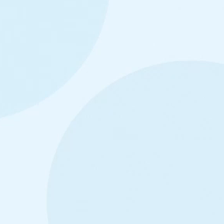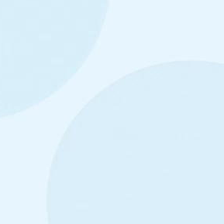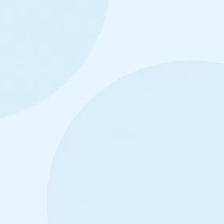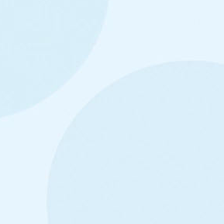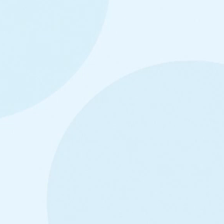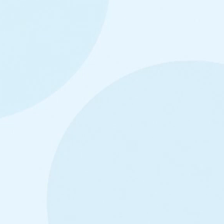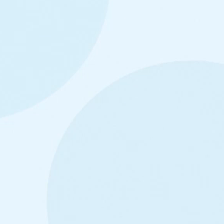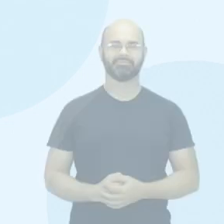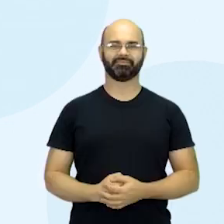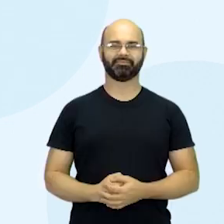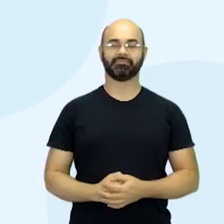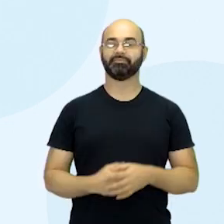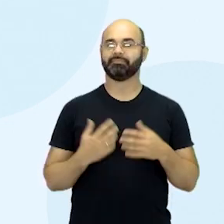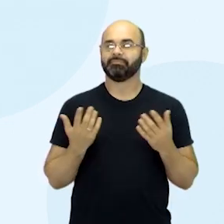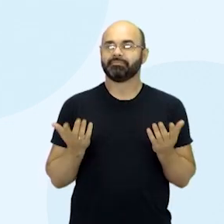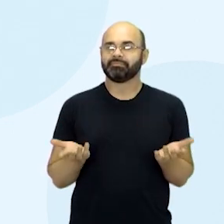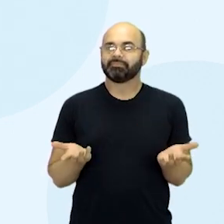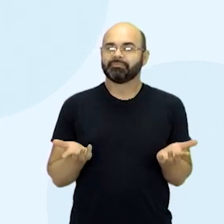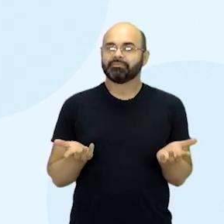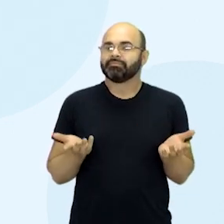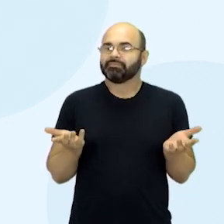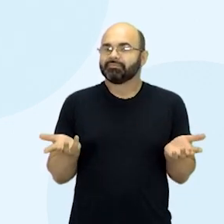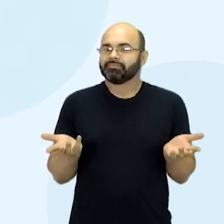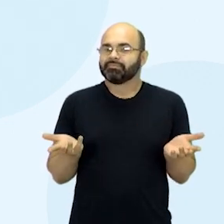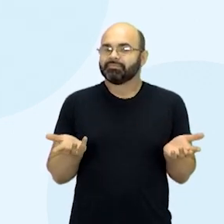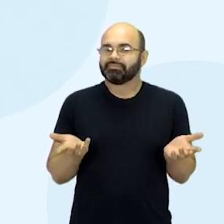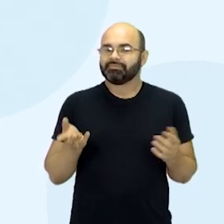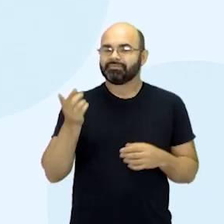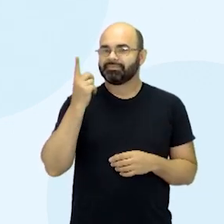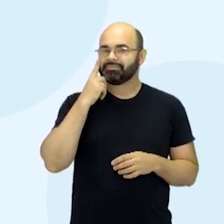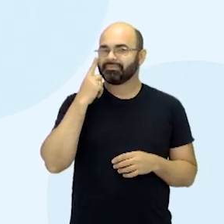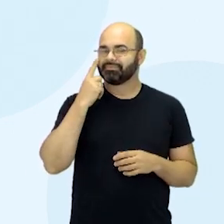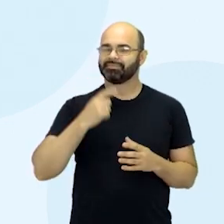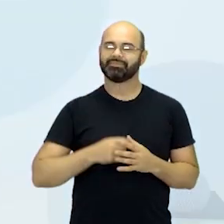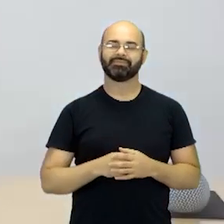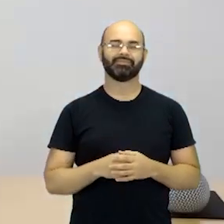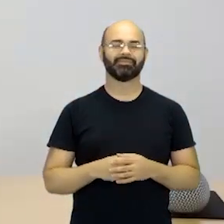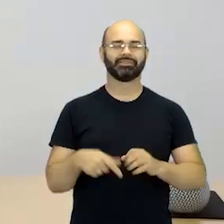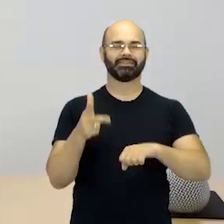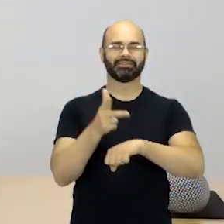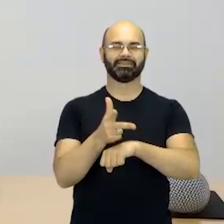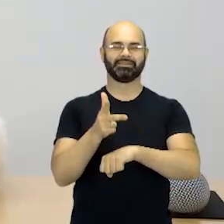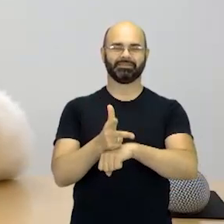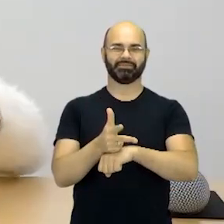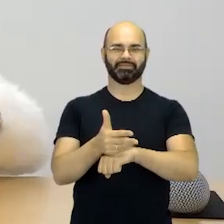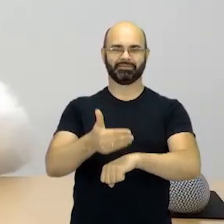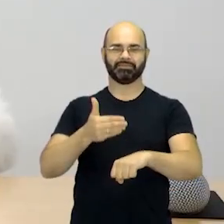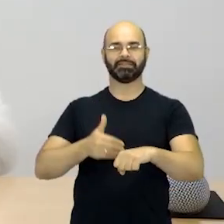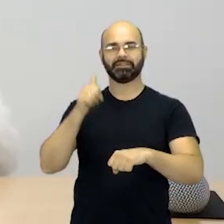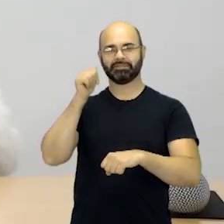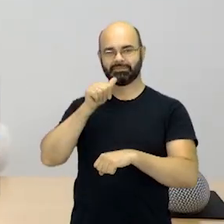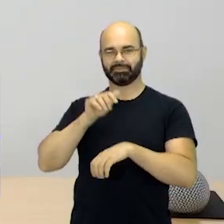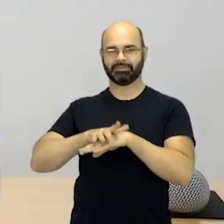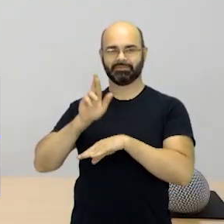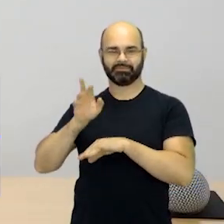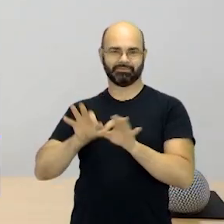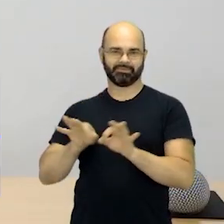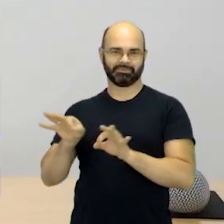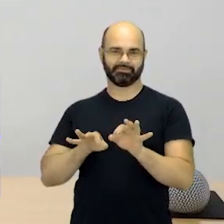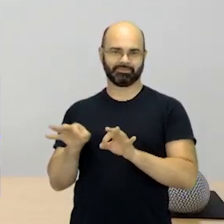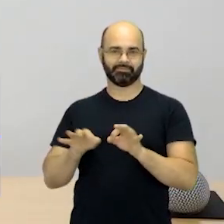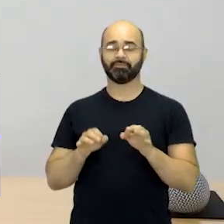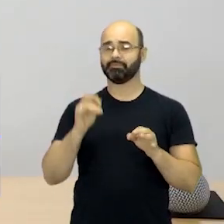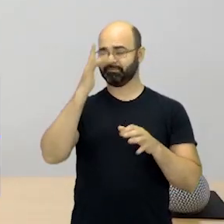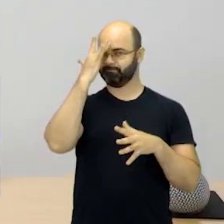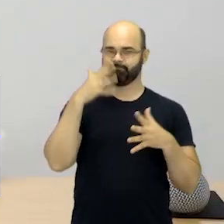E aí agora? Voltamos aqui, Tony. A nossa produtora colocou a resposta aqui pra gente, ó. O pessoal tá meio confuso